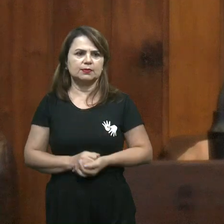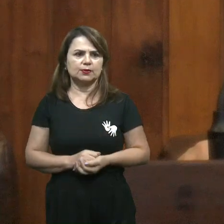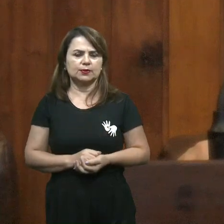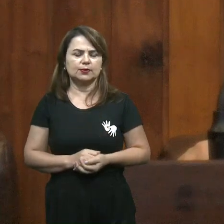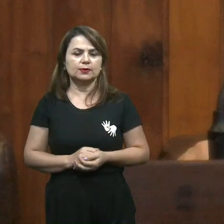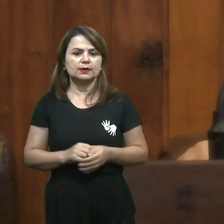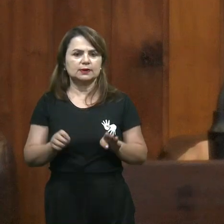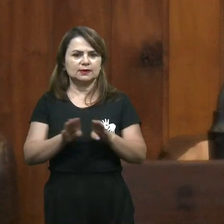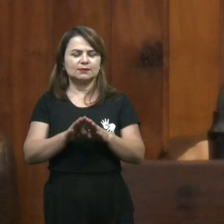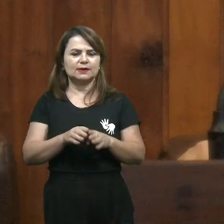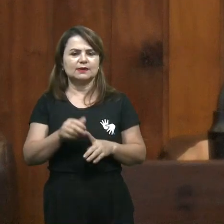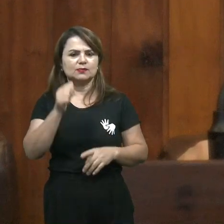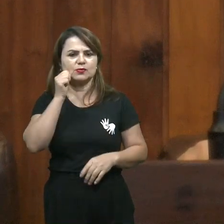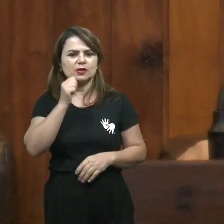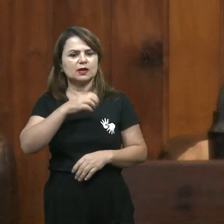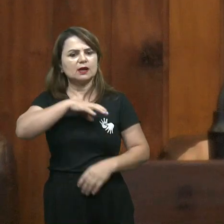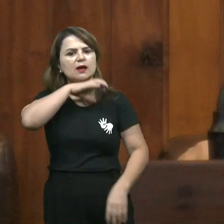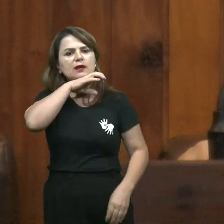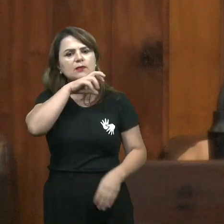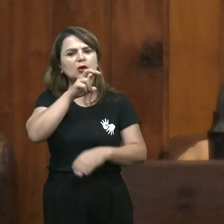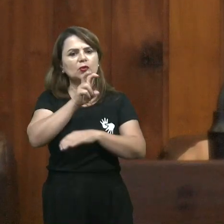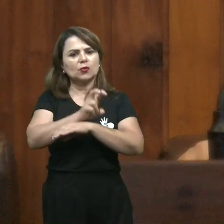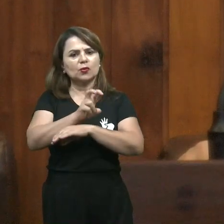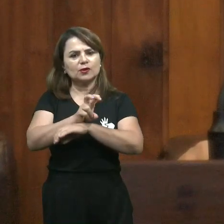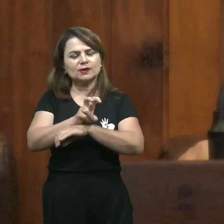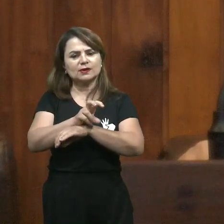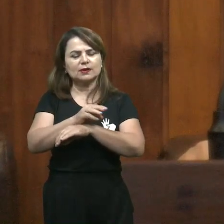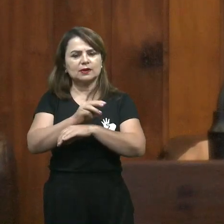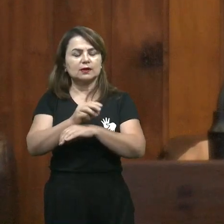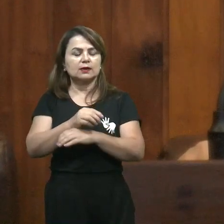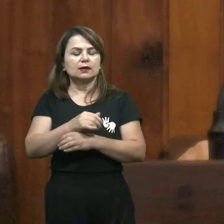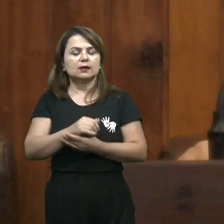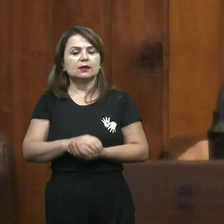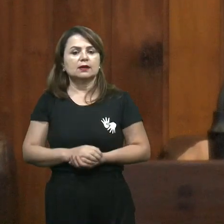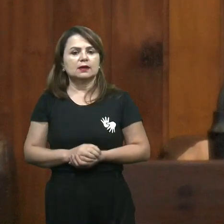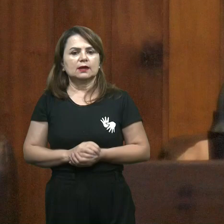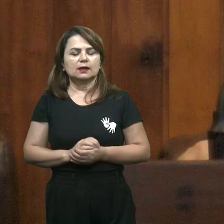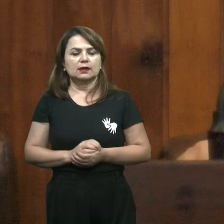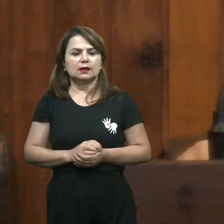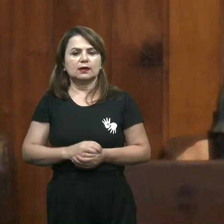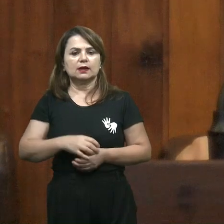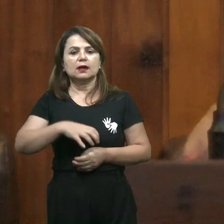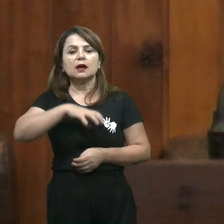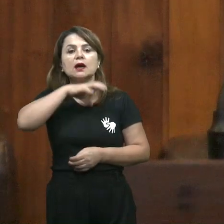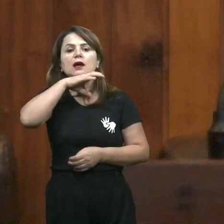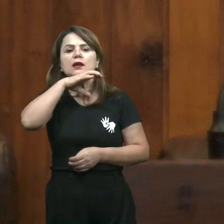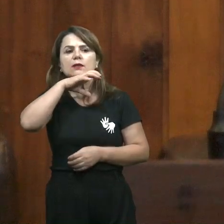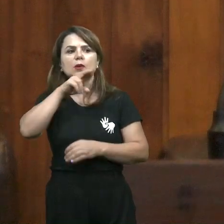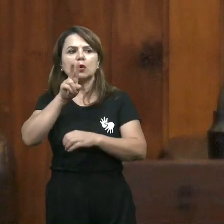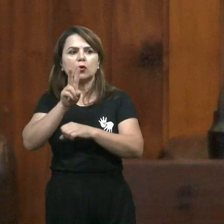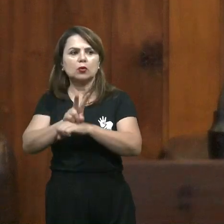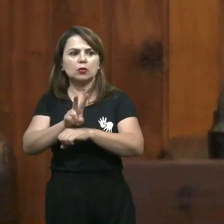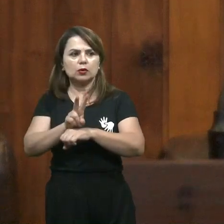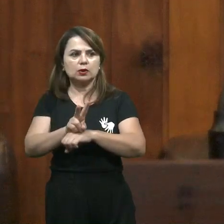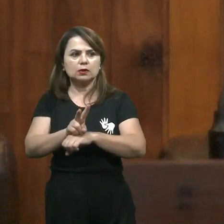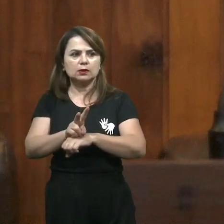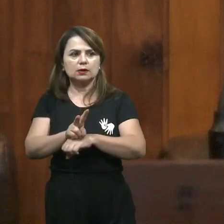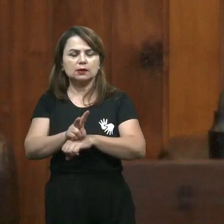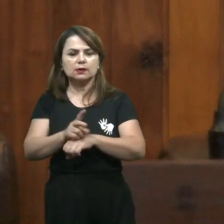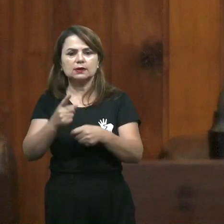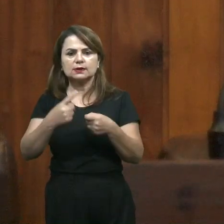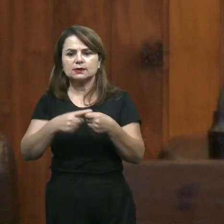protetoras que estão aqui, com certeza representando toda a cidade de Marília, sem exclusão de